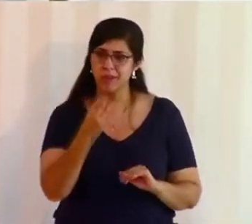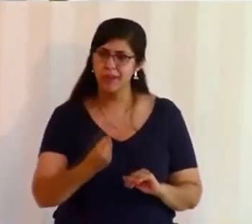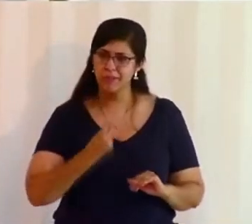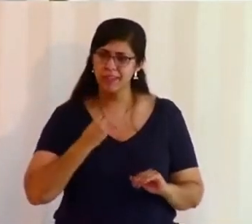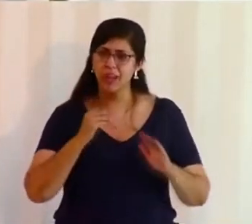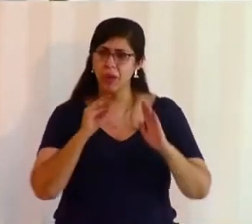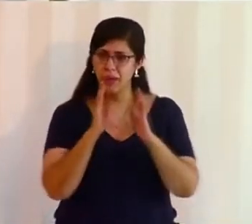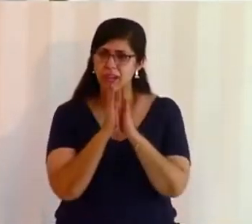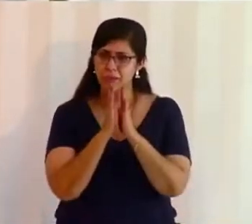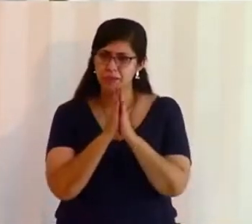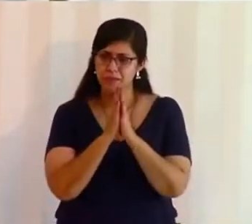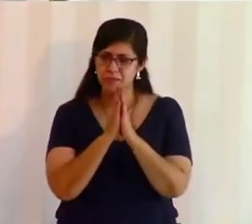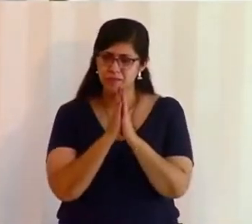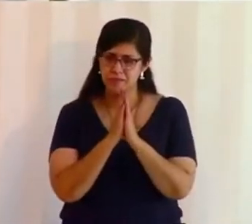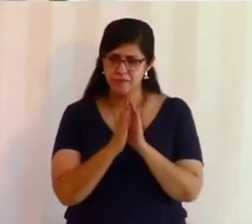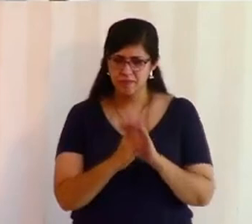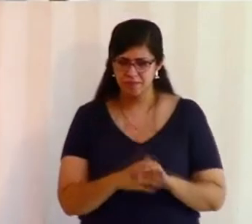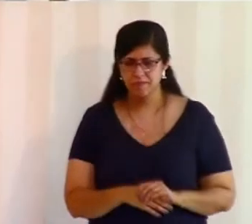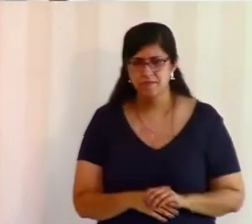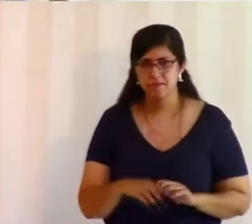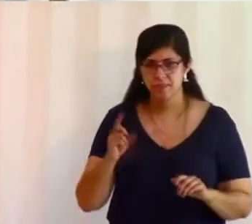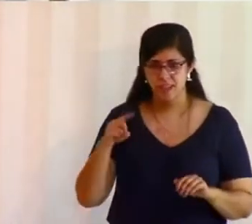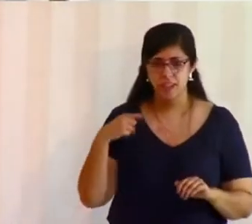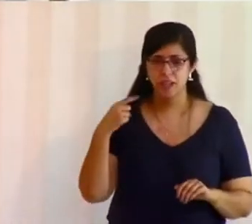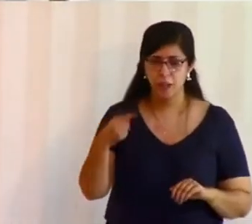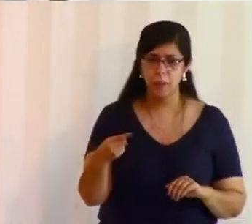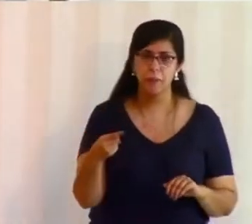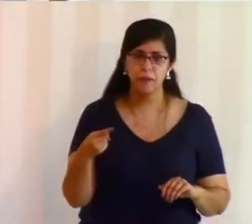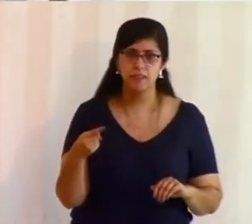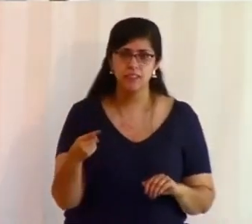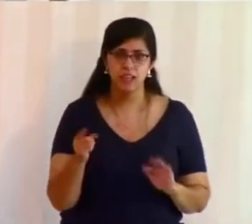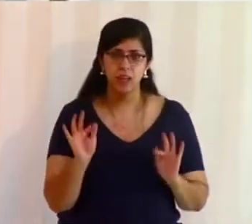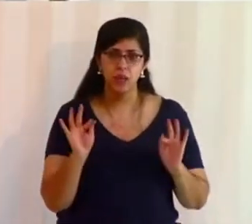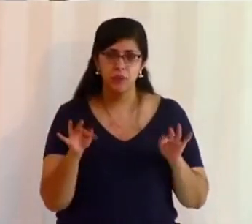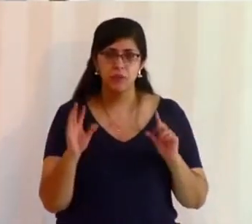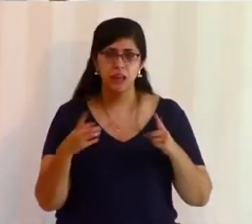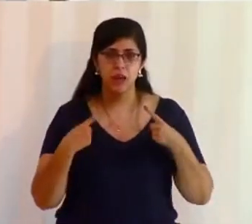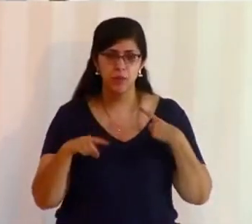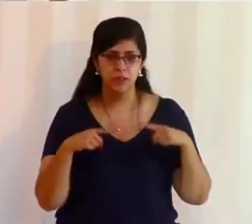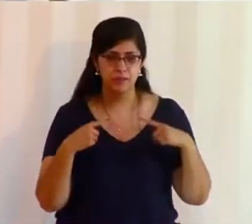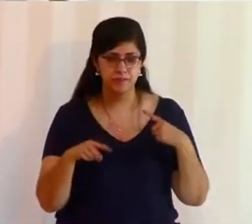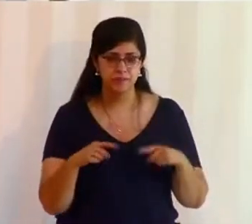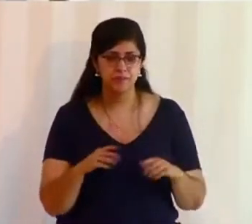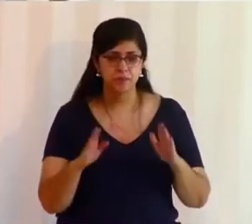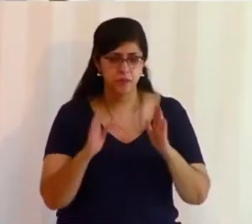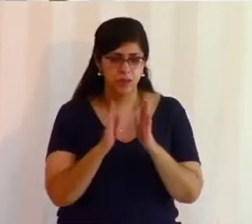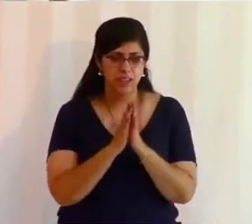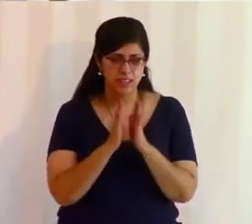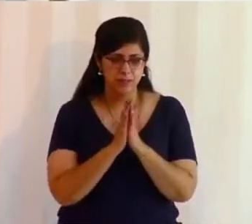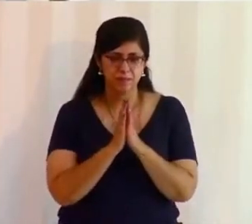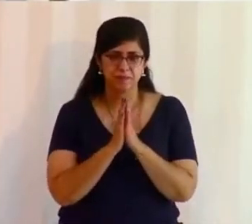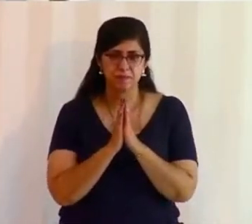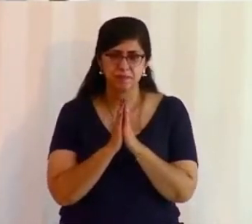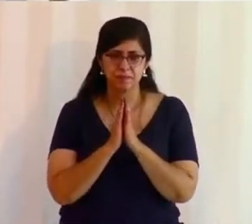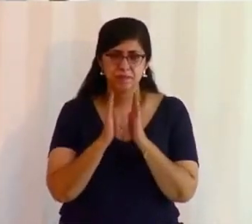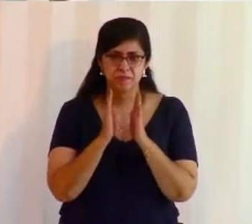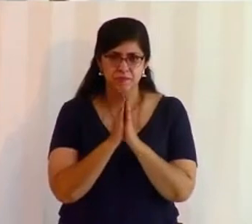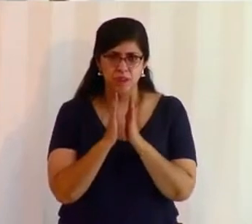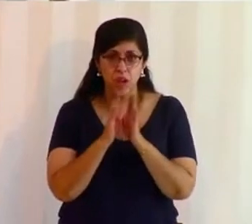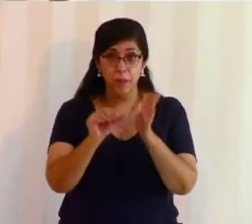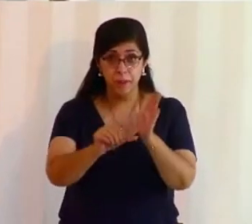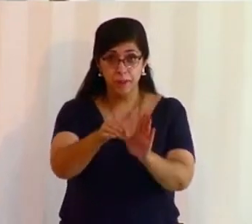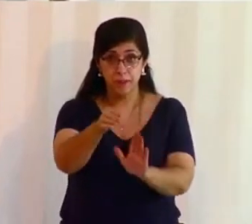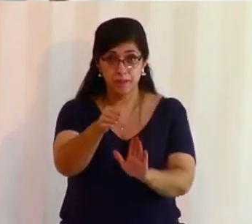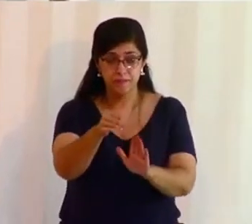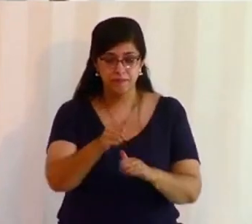Eu quero orar com você agora, e depois na sequência nós vamos entoar um hino que é uma verdadeira oração. Mas vamos orar primeiro,